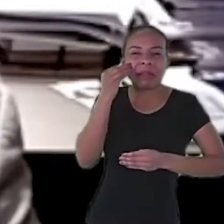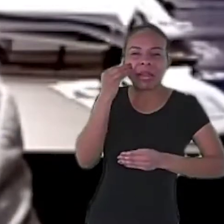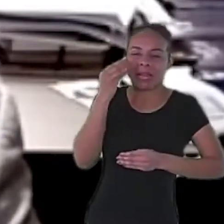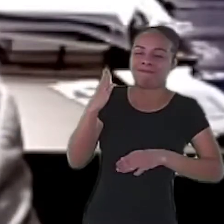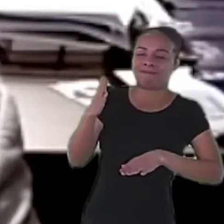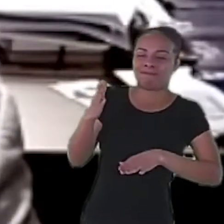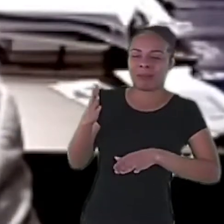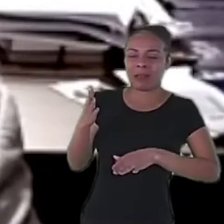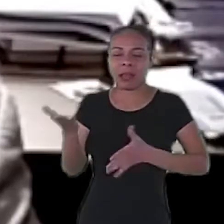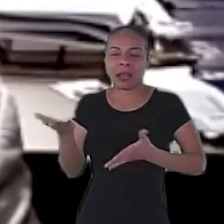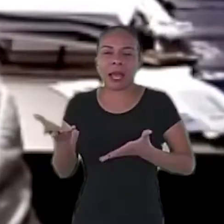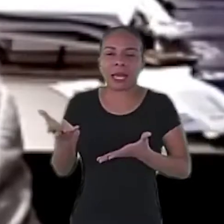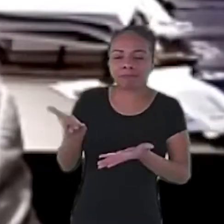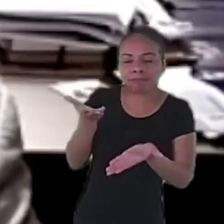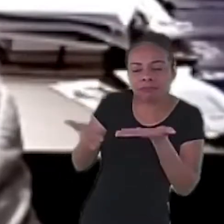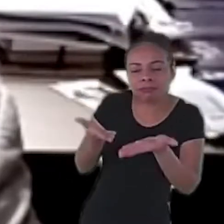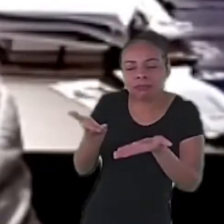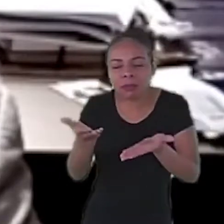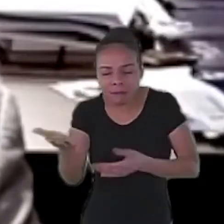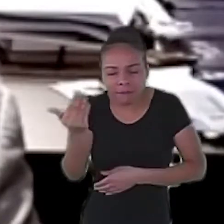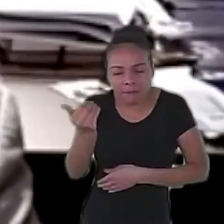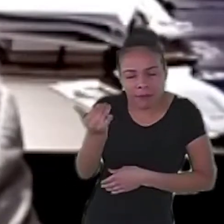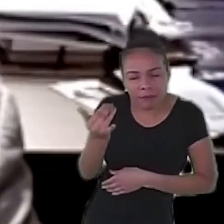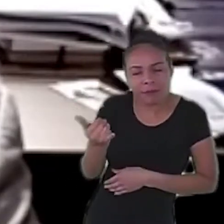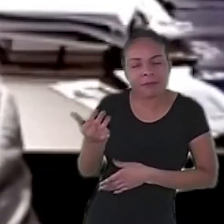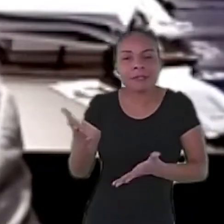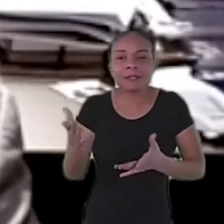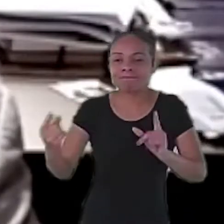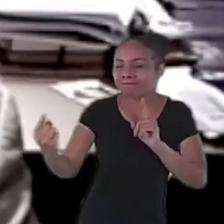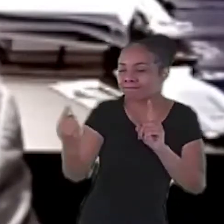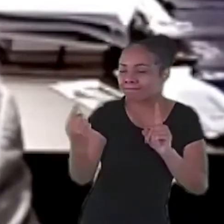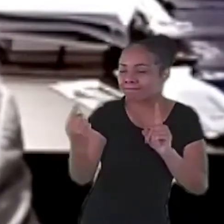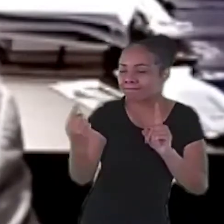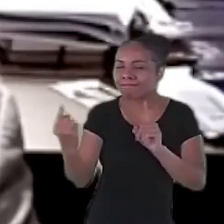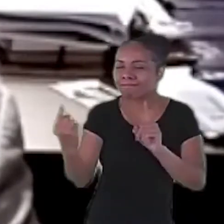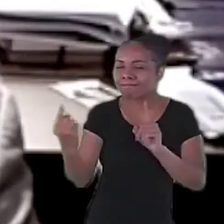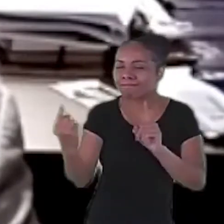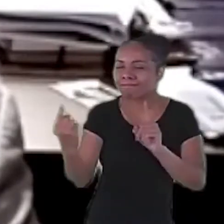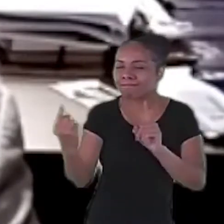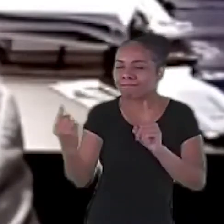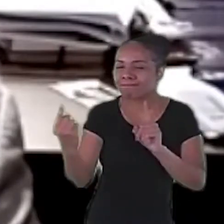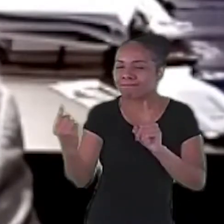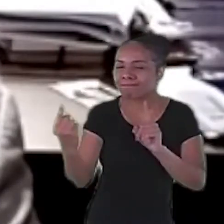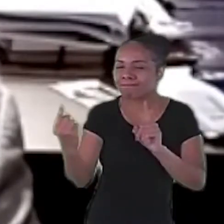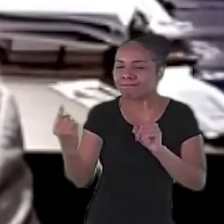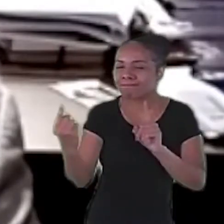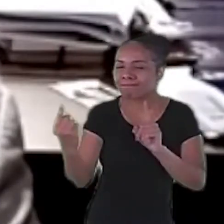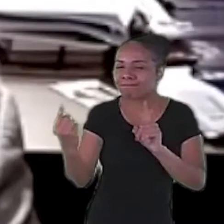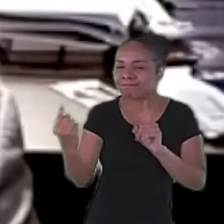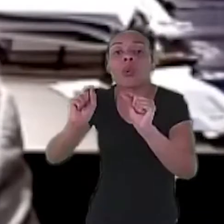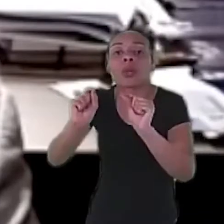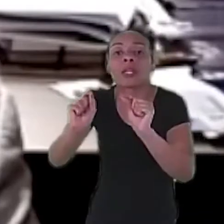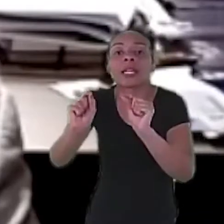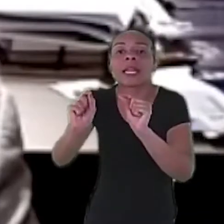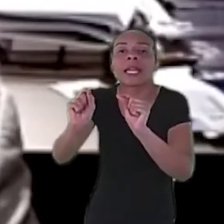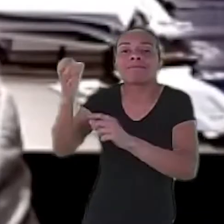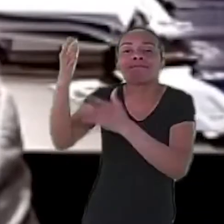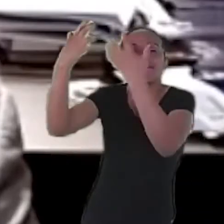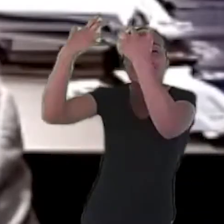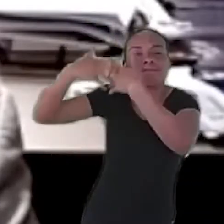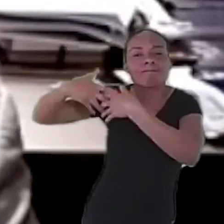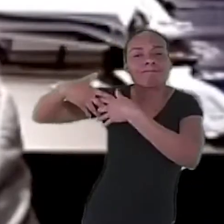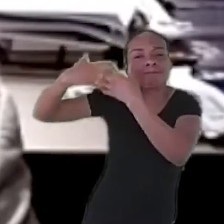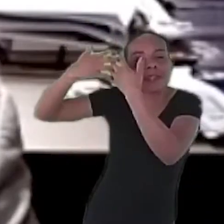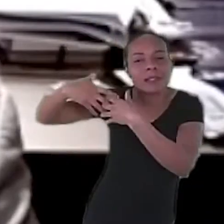Eu procurei levantar as grandes questões para reflexão, no convencimento que eu tenho que não poderá